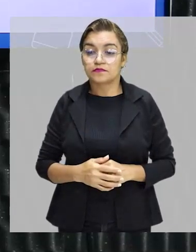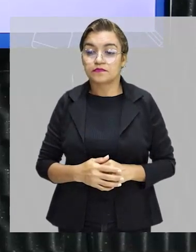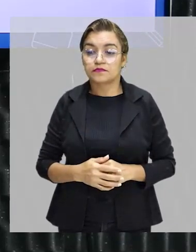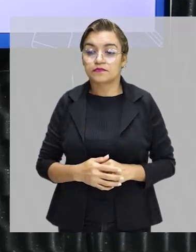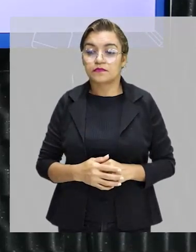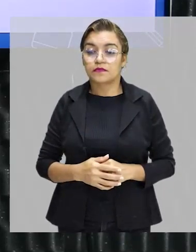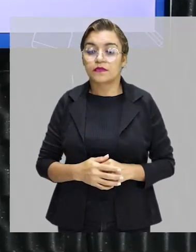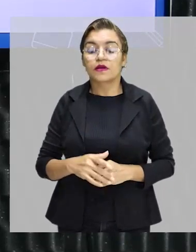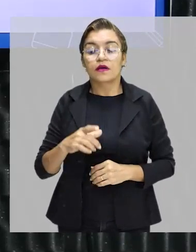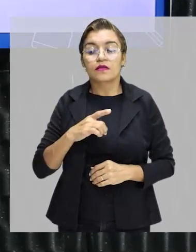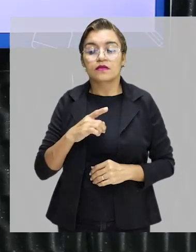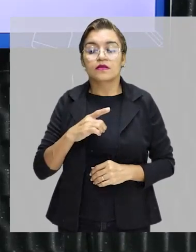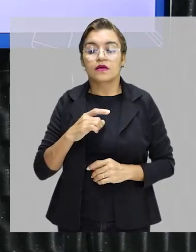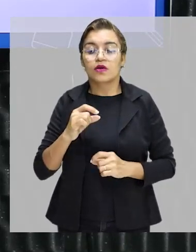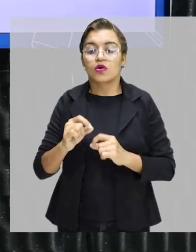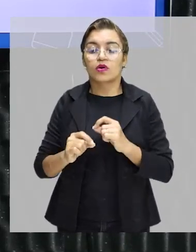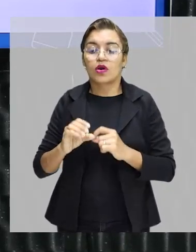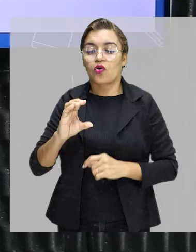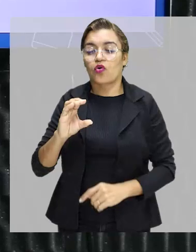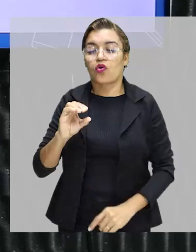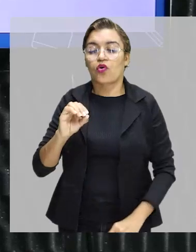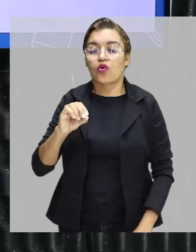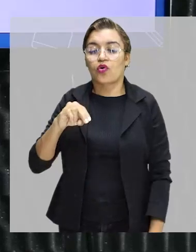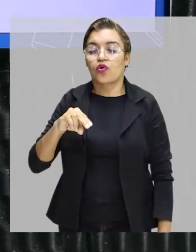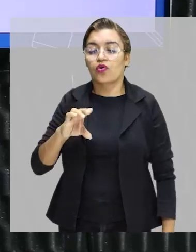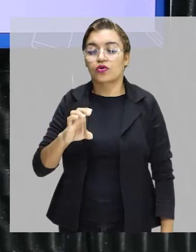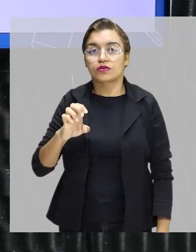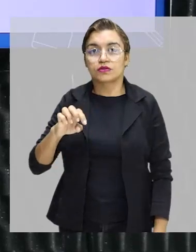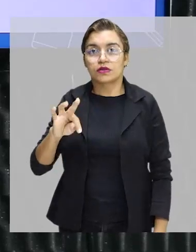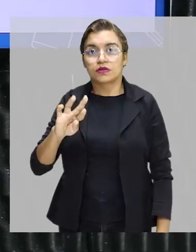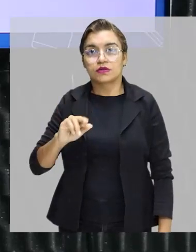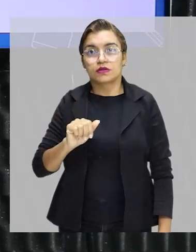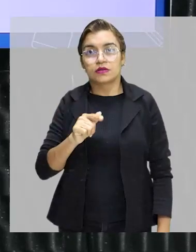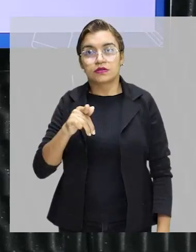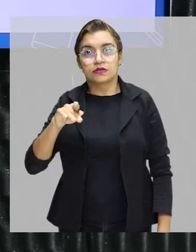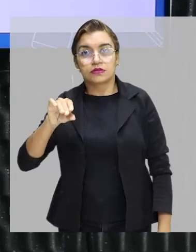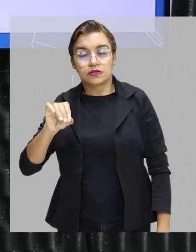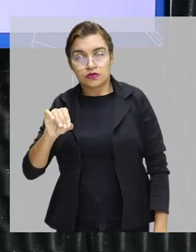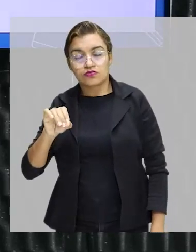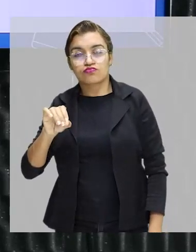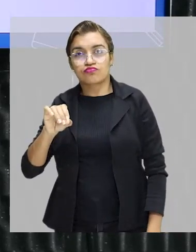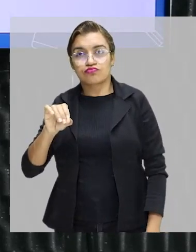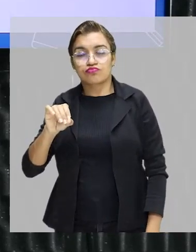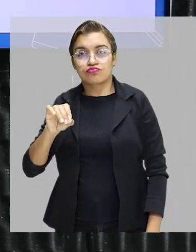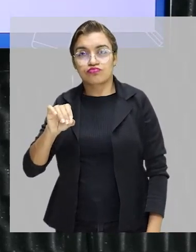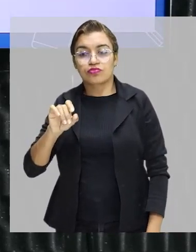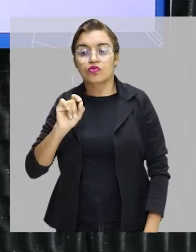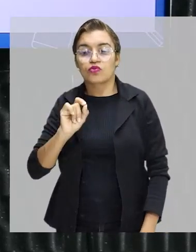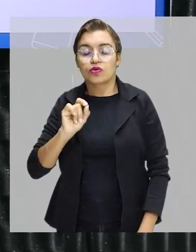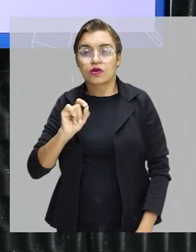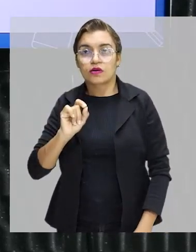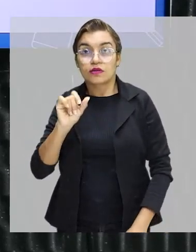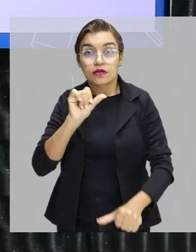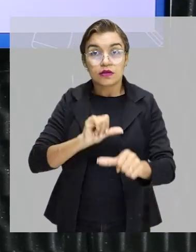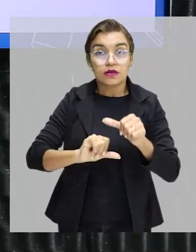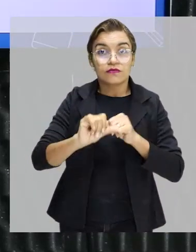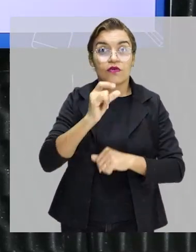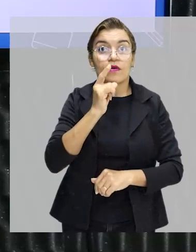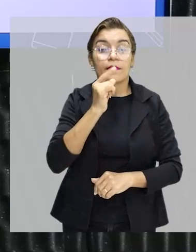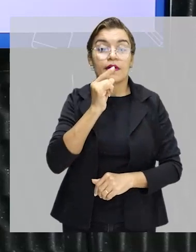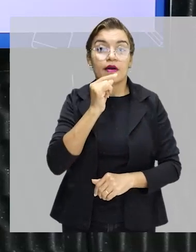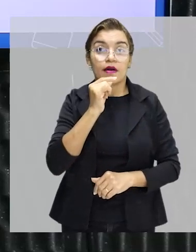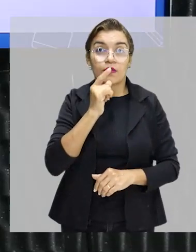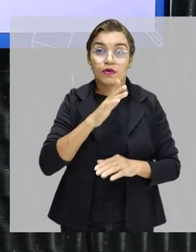vai poder gerar essa concentração, né, que torna aquela água do mar, né,